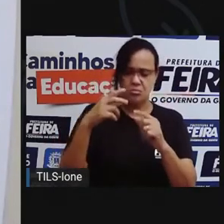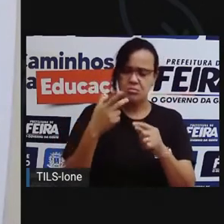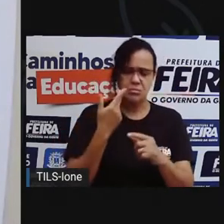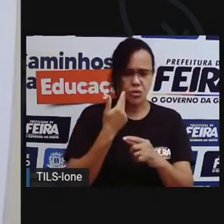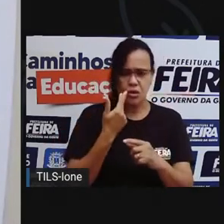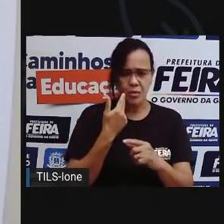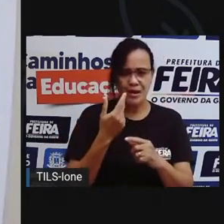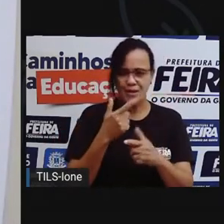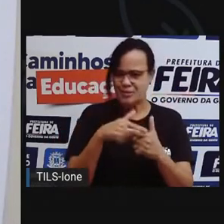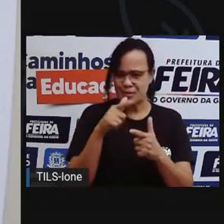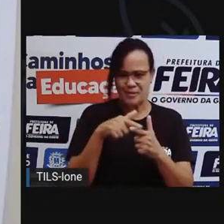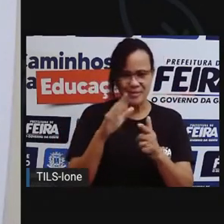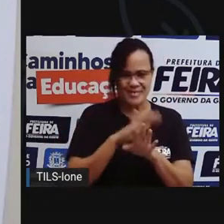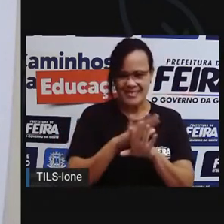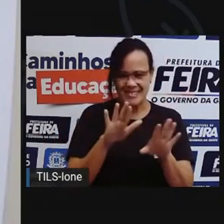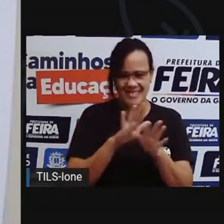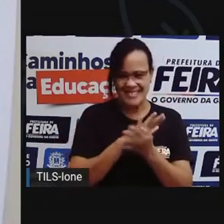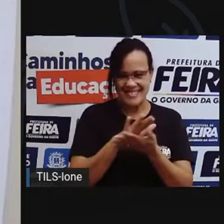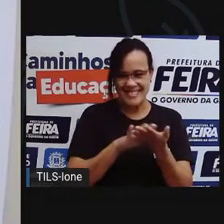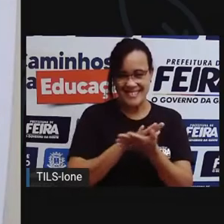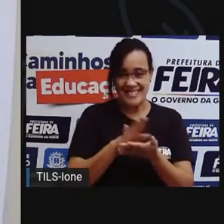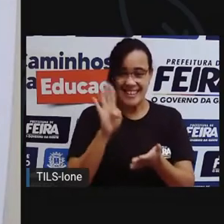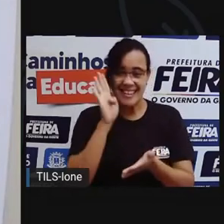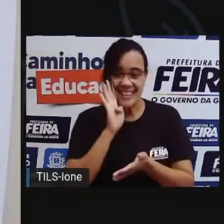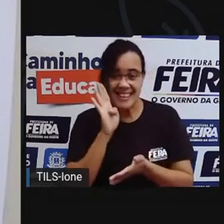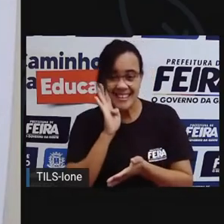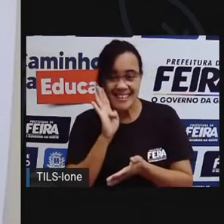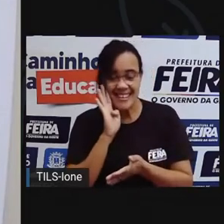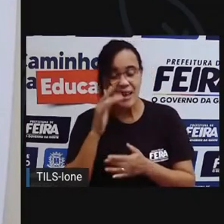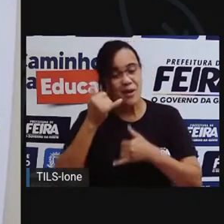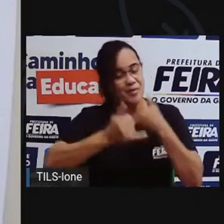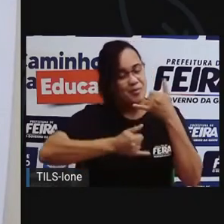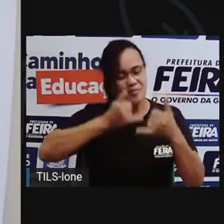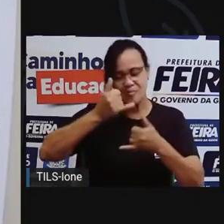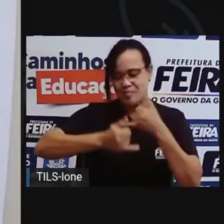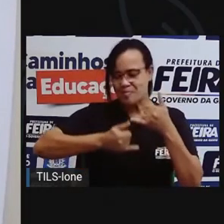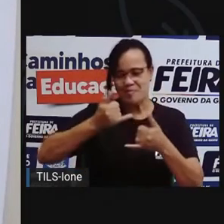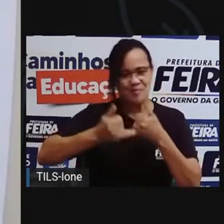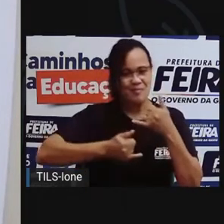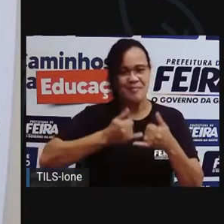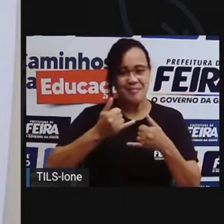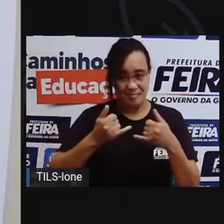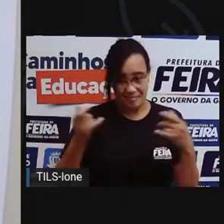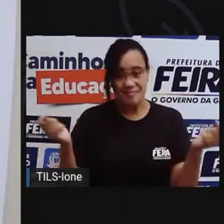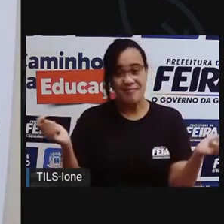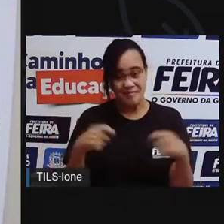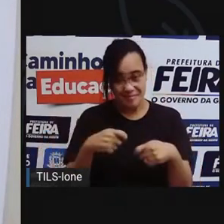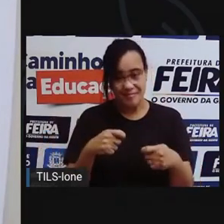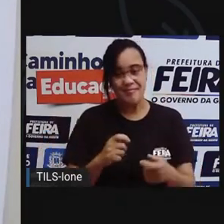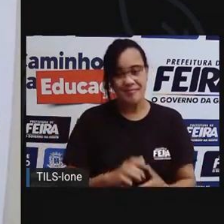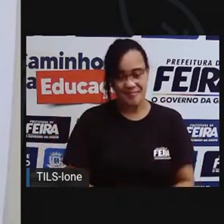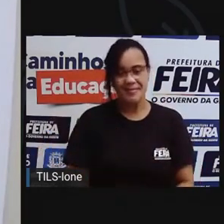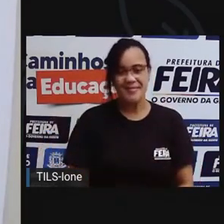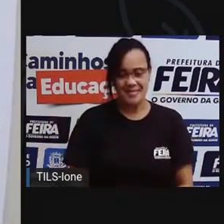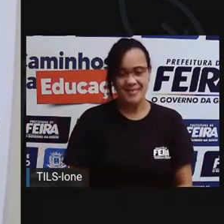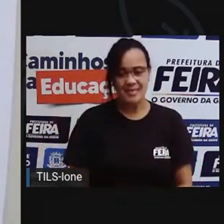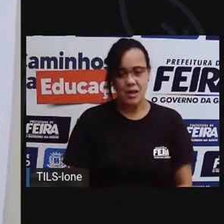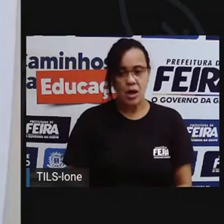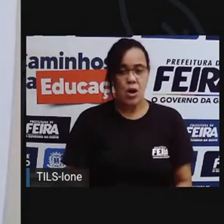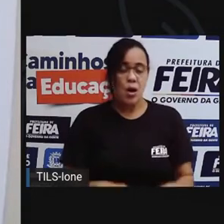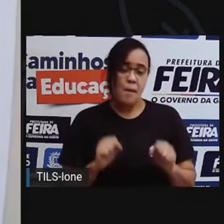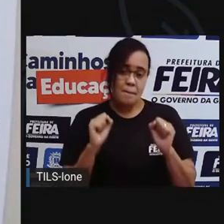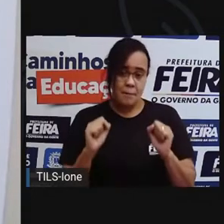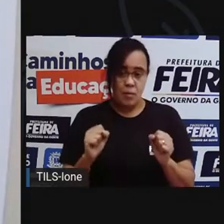problema. Porque o legal é a gente brincar. Então, pode ser